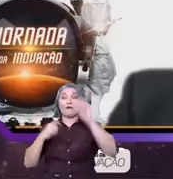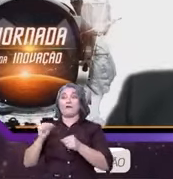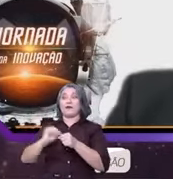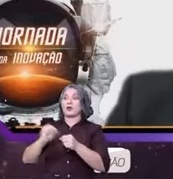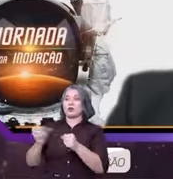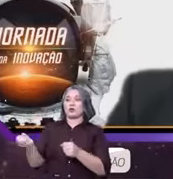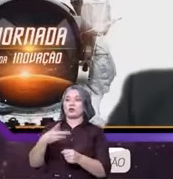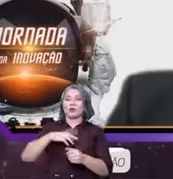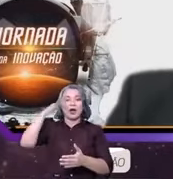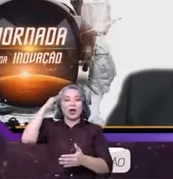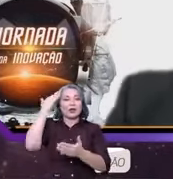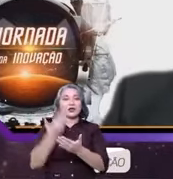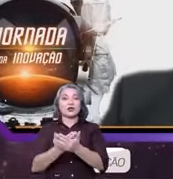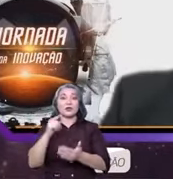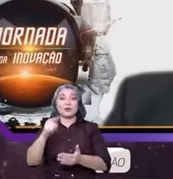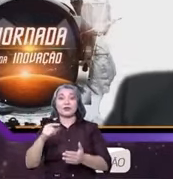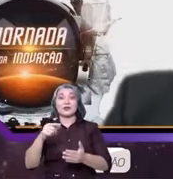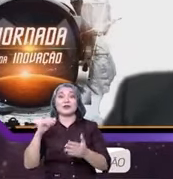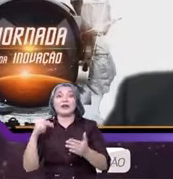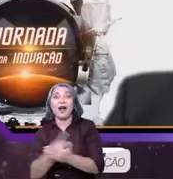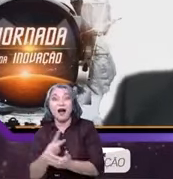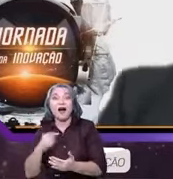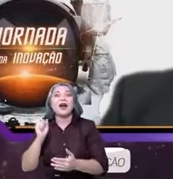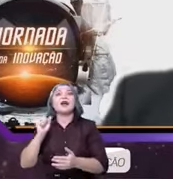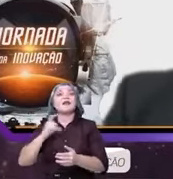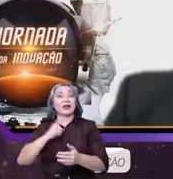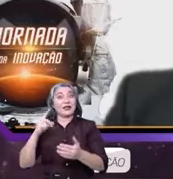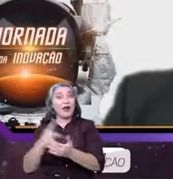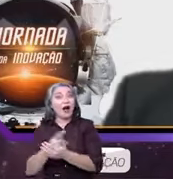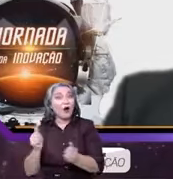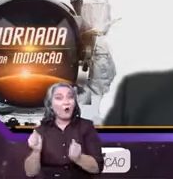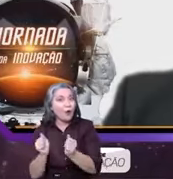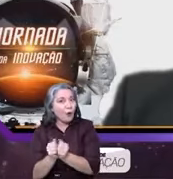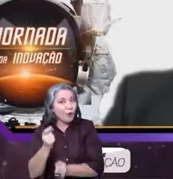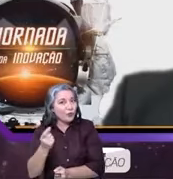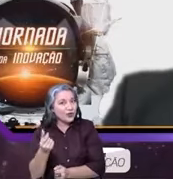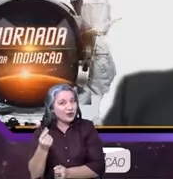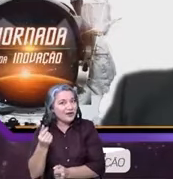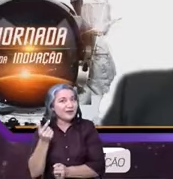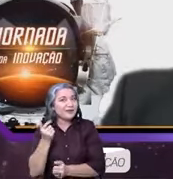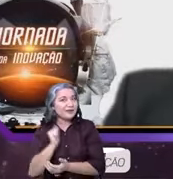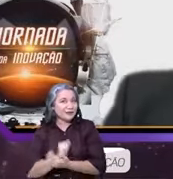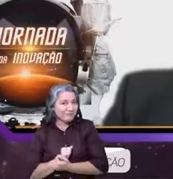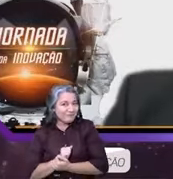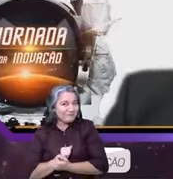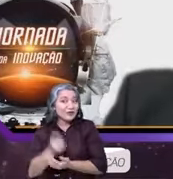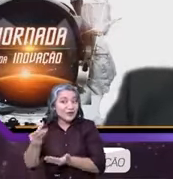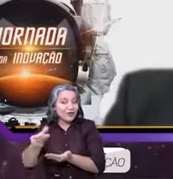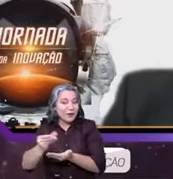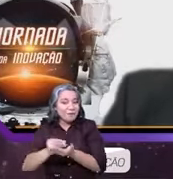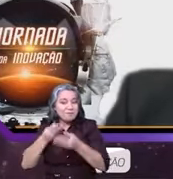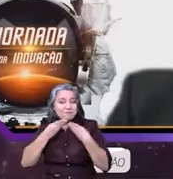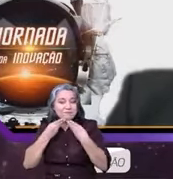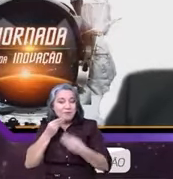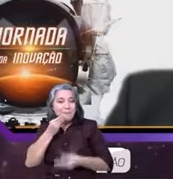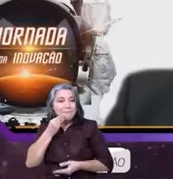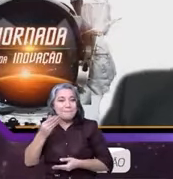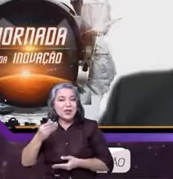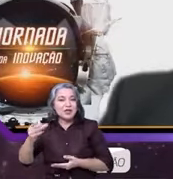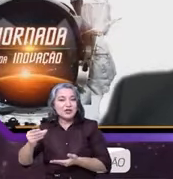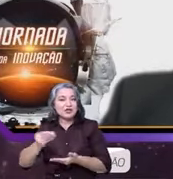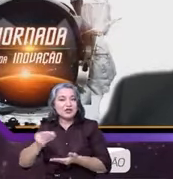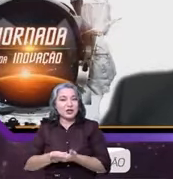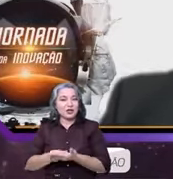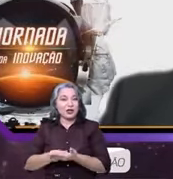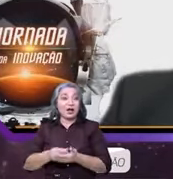acreditando que você vai errar, e vai errar com dinheiro, no caso do tribunal são sentenças,